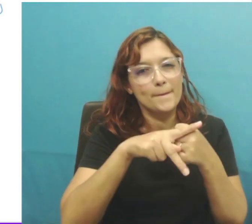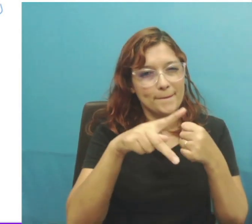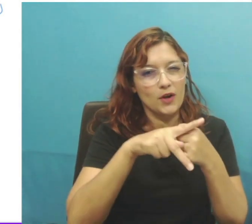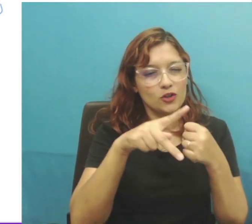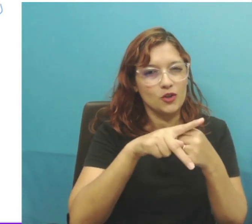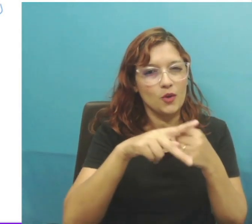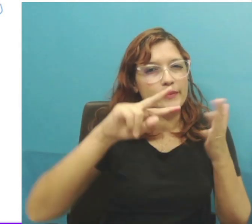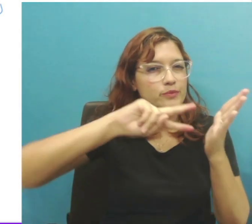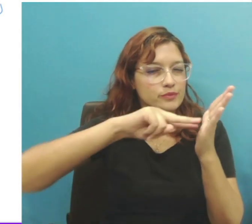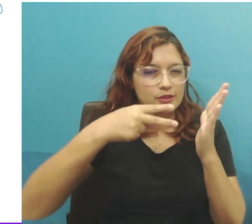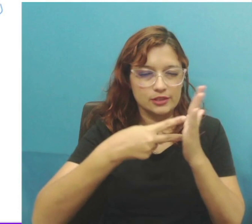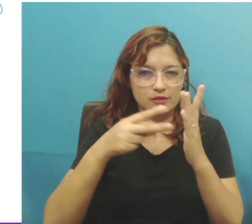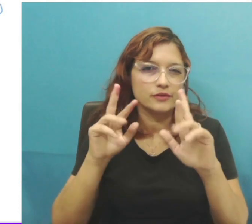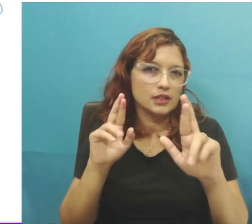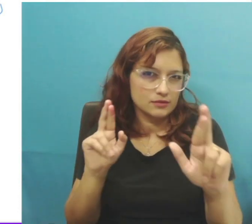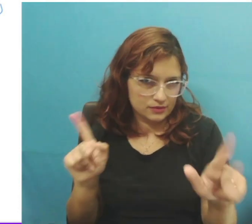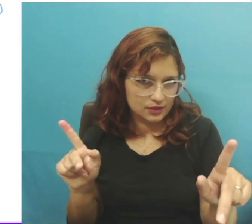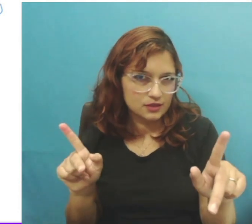Consigo,